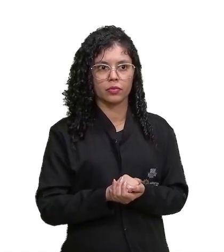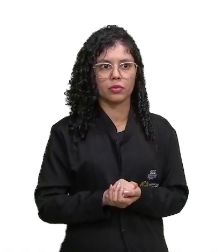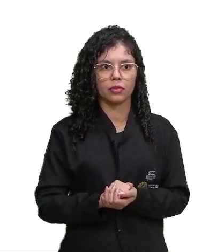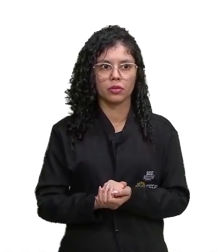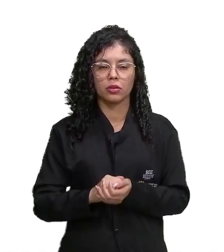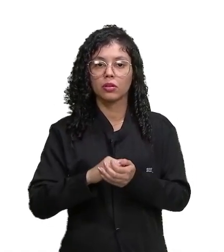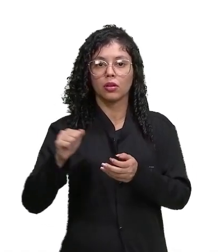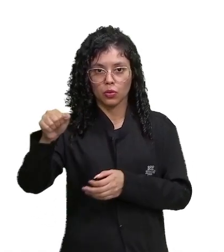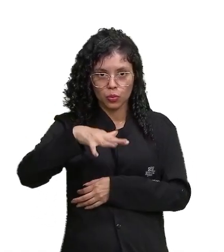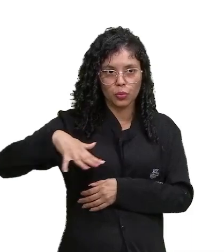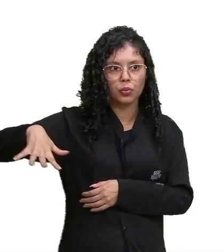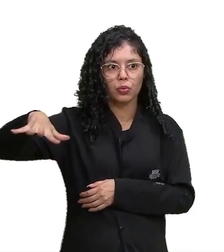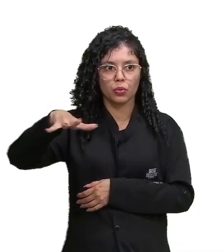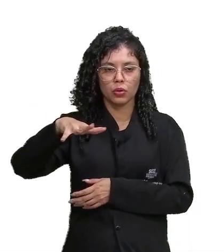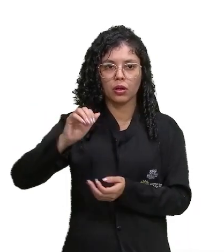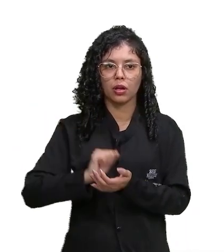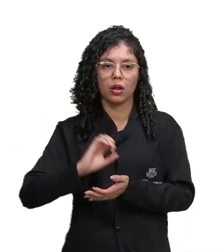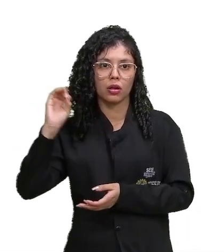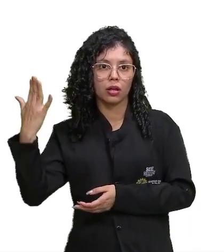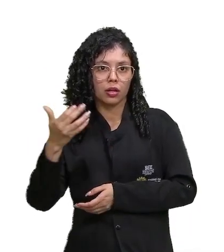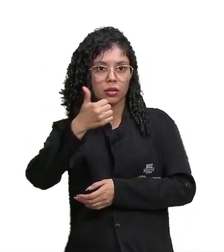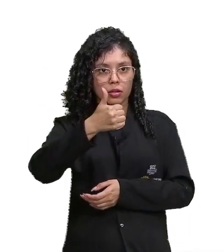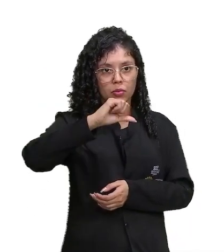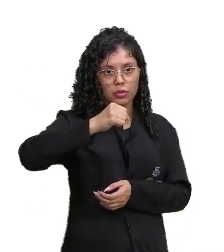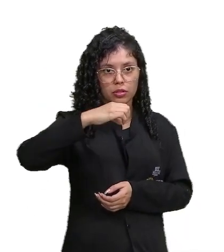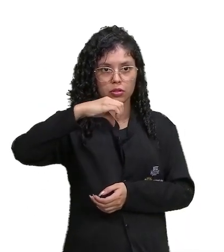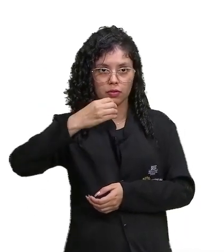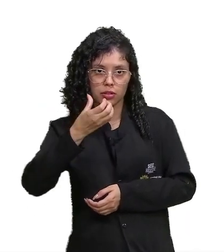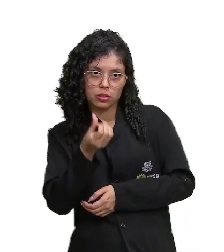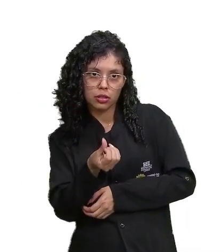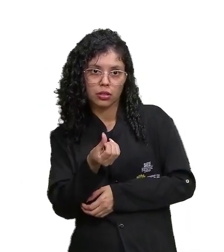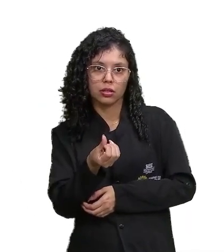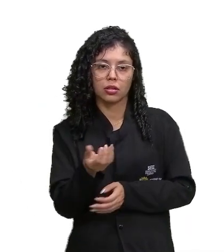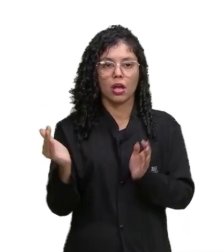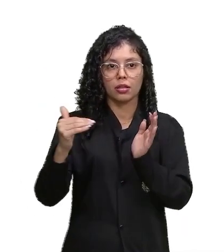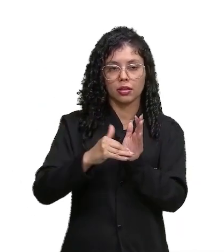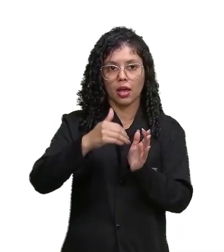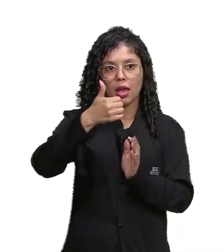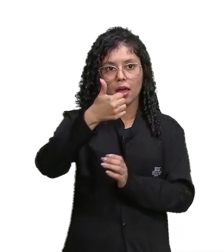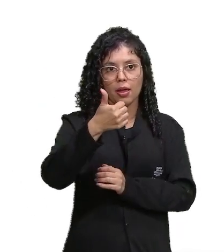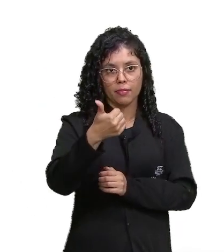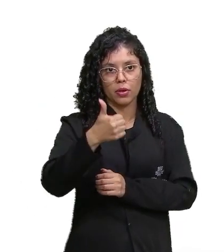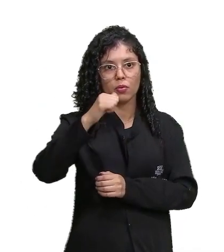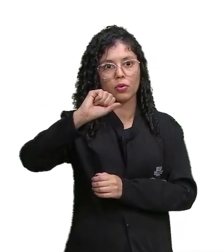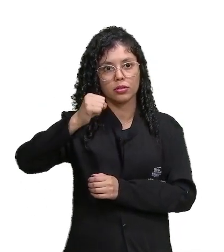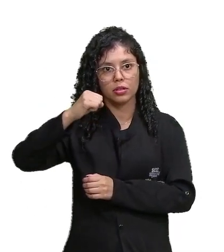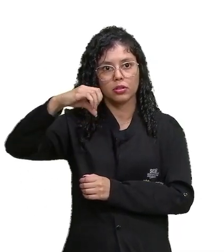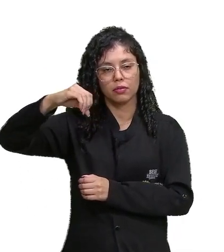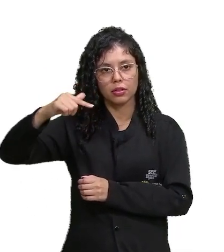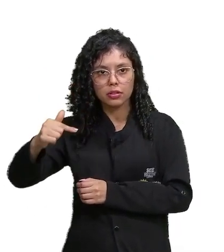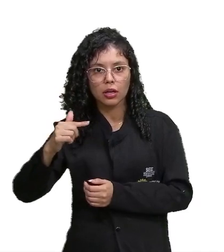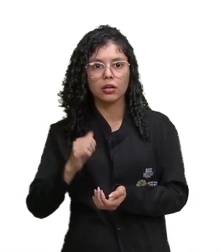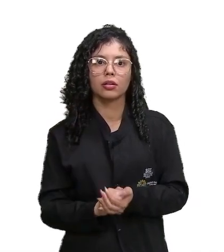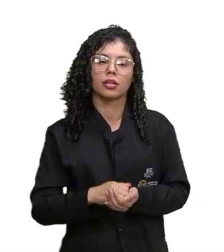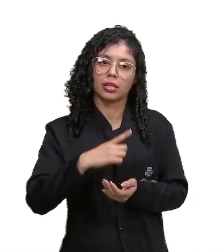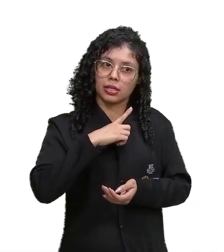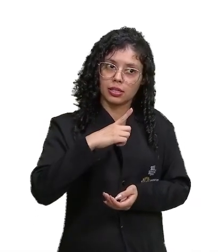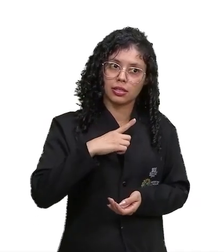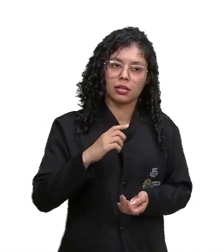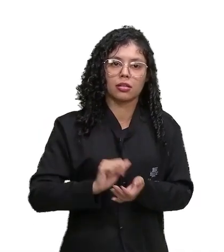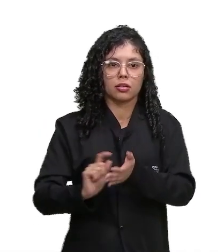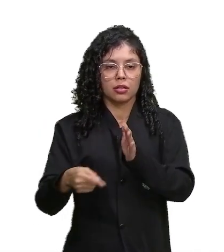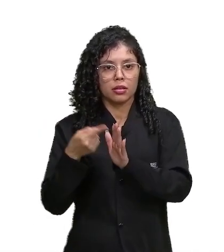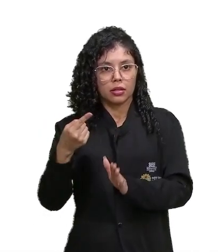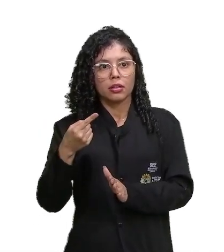revolta rural, que vai acontecer de 1886 a 1897, mas que deixa resquícios ali para o início da